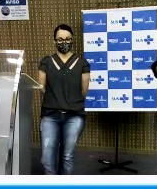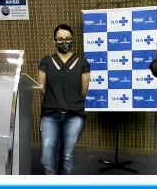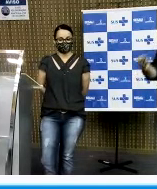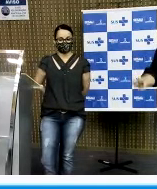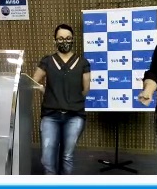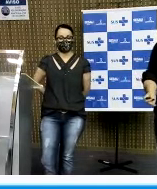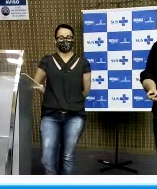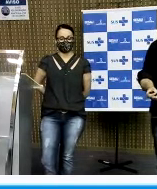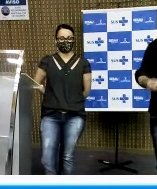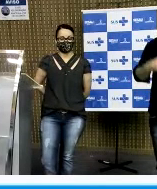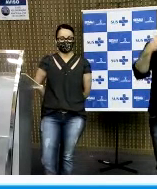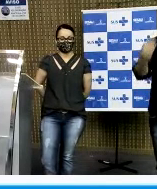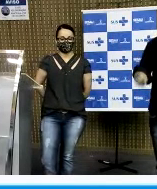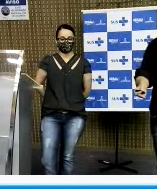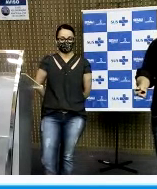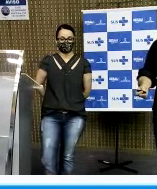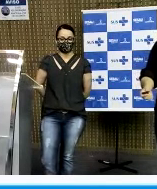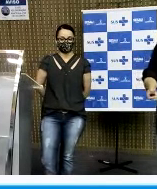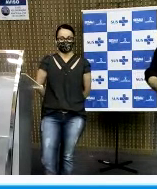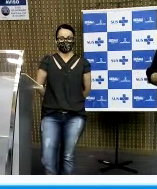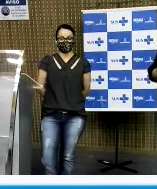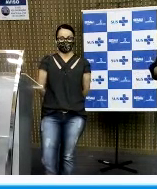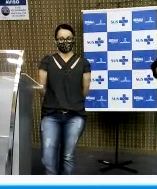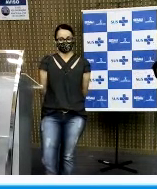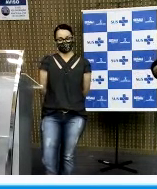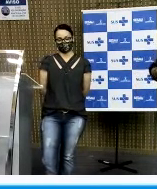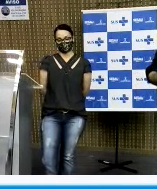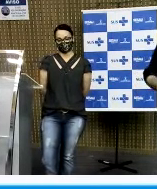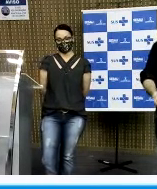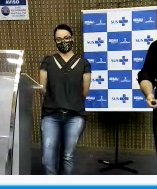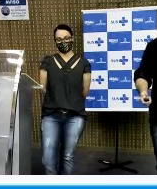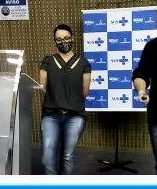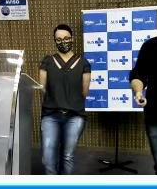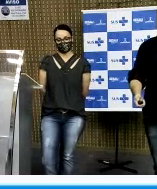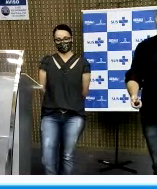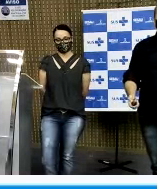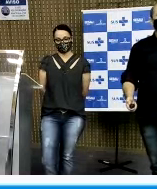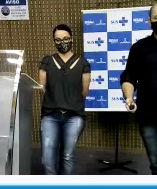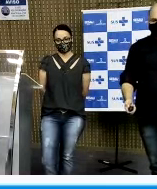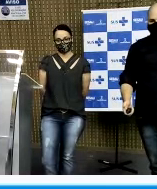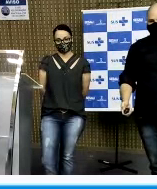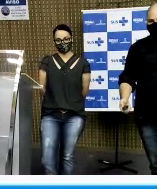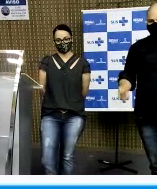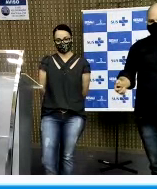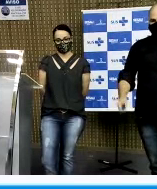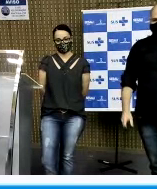acesso a toda a plataforma que se procurar, para a gente poder estar atendendo e sanando essa insatisfação do usuário do